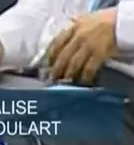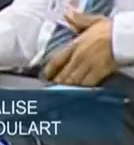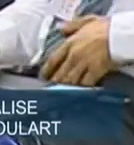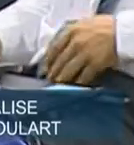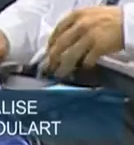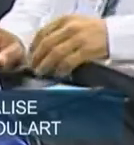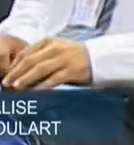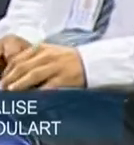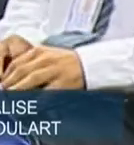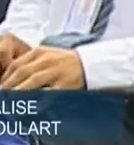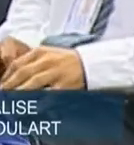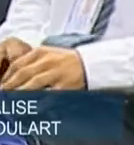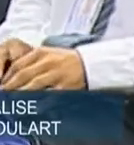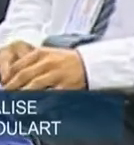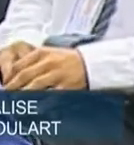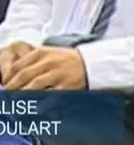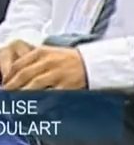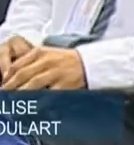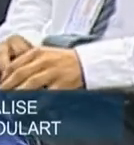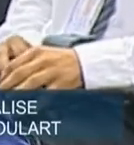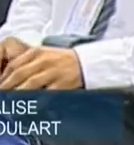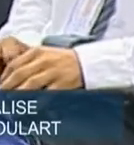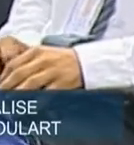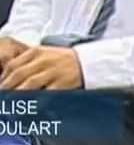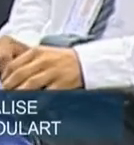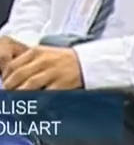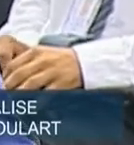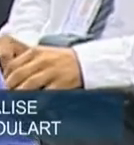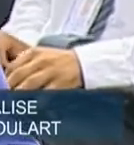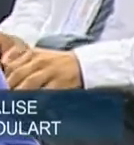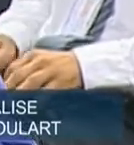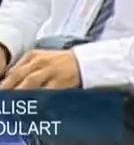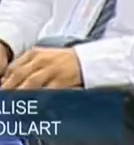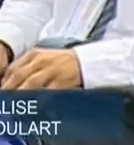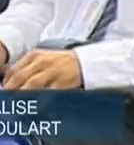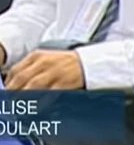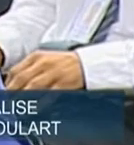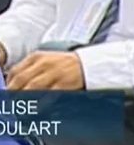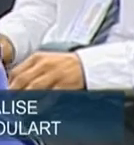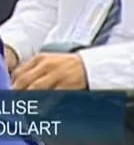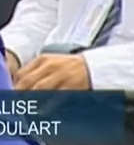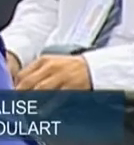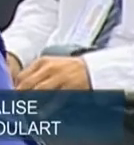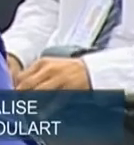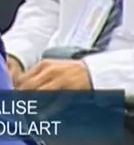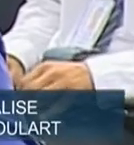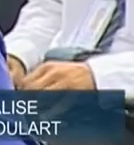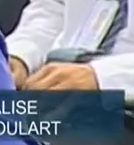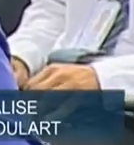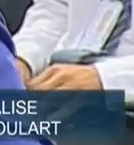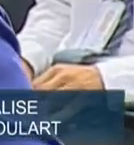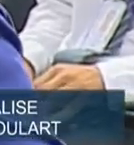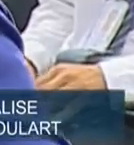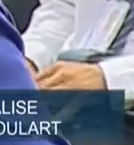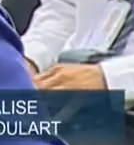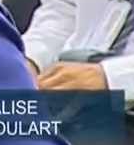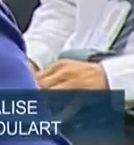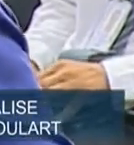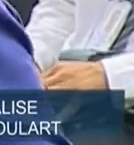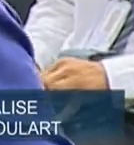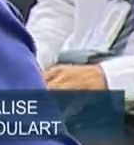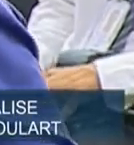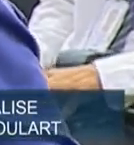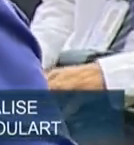como o filho e que esperou tantos anos é pela resposta sobre a causa da morte do seu pai é o que é que